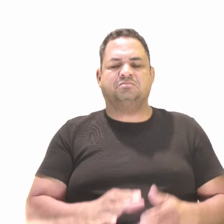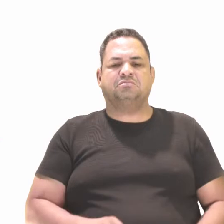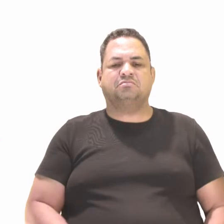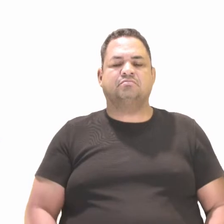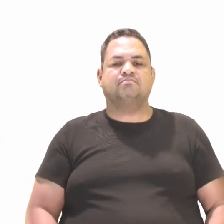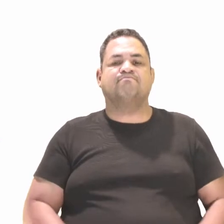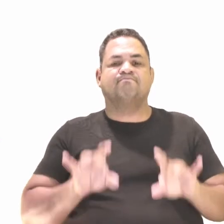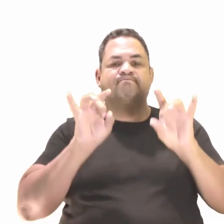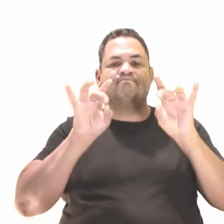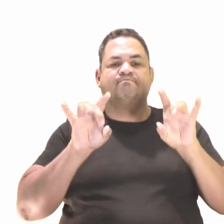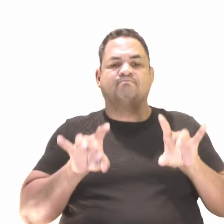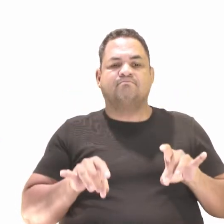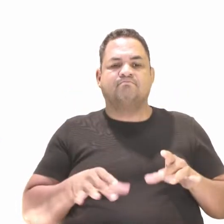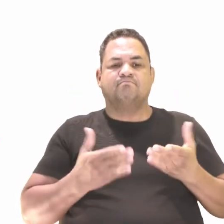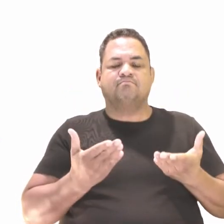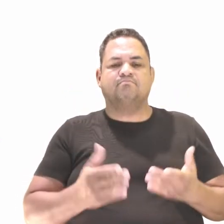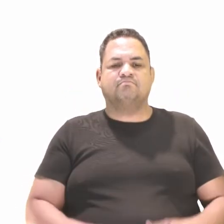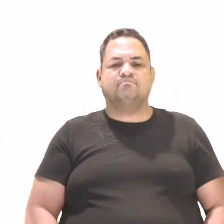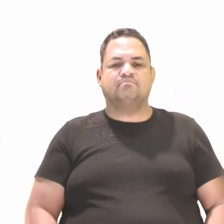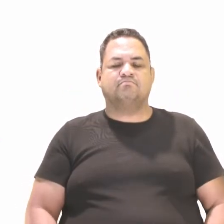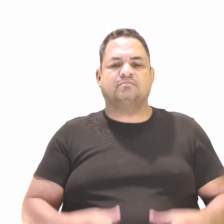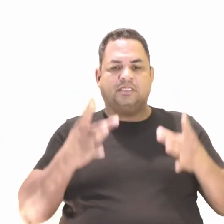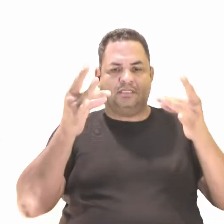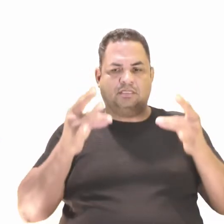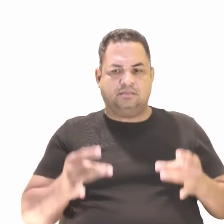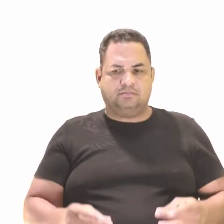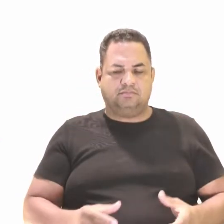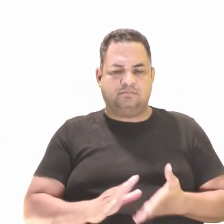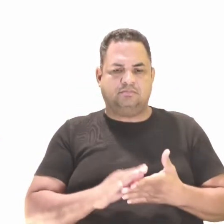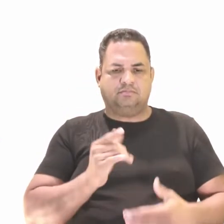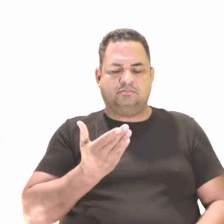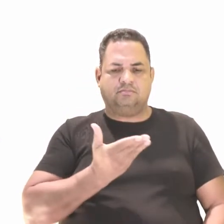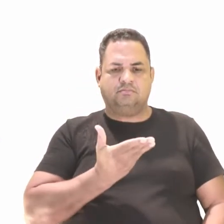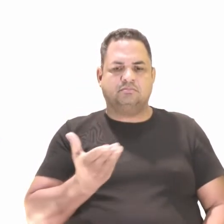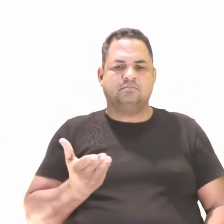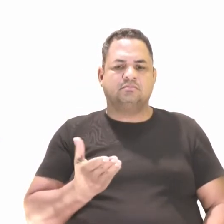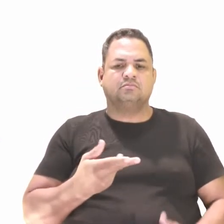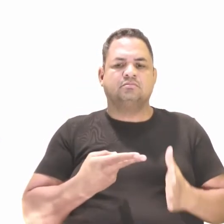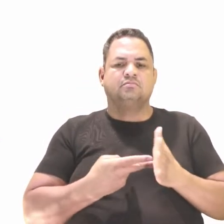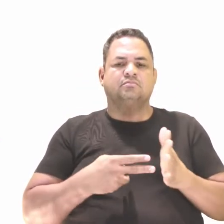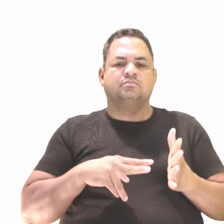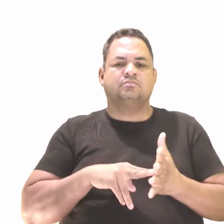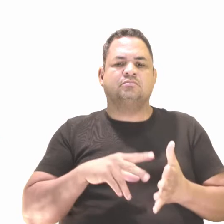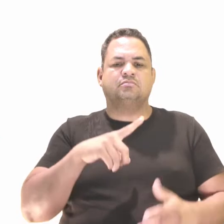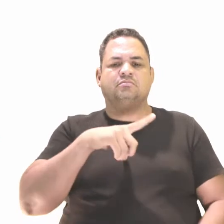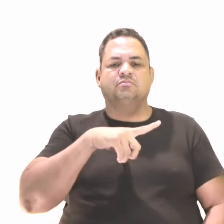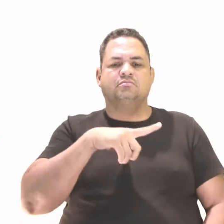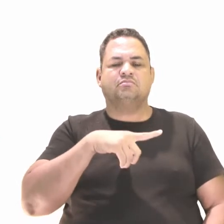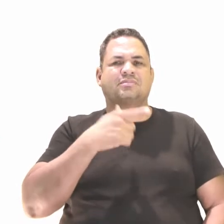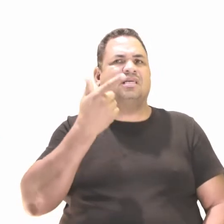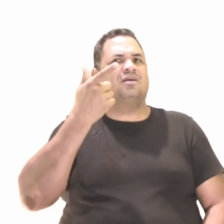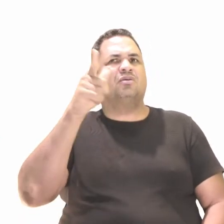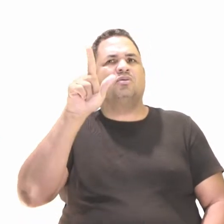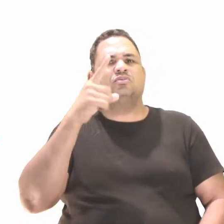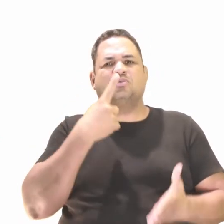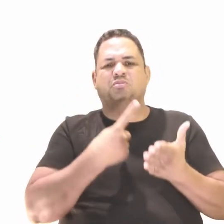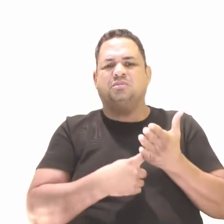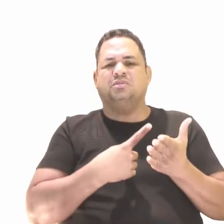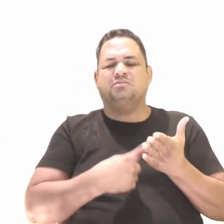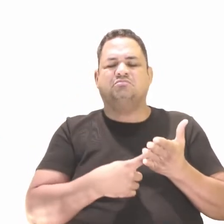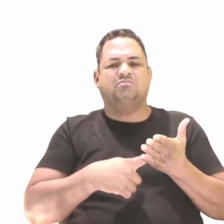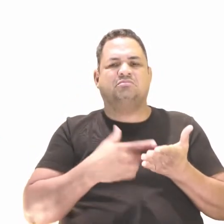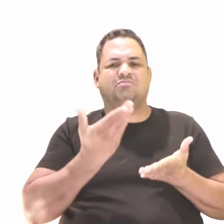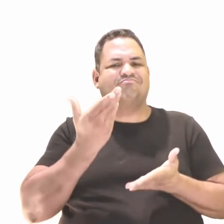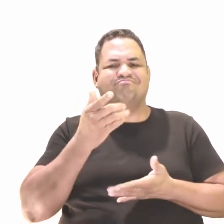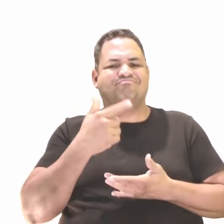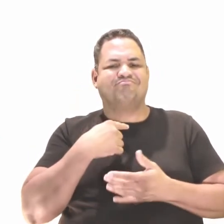para isso aqui, ó. But I've got something else going on. Mas que significa que ela tem o quê? Ela tem já um outro compromisso.